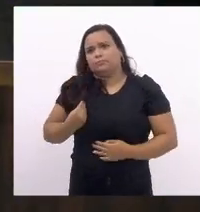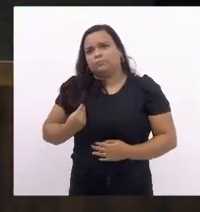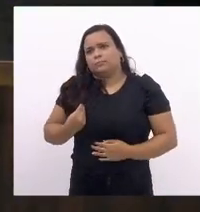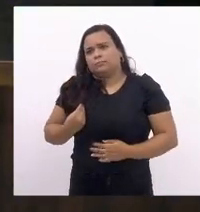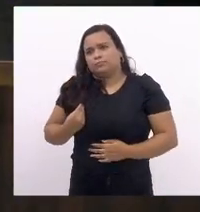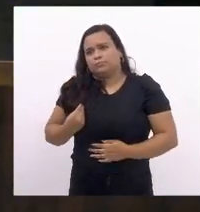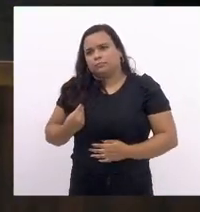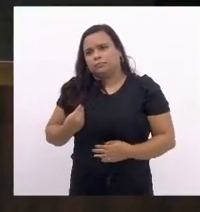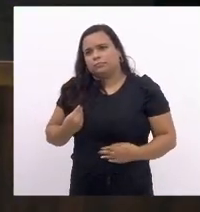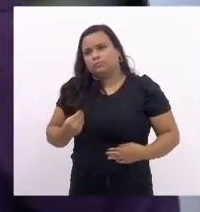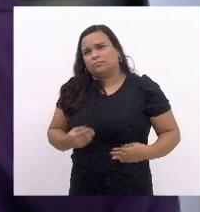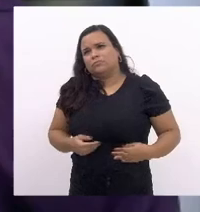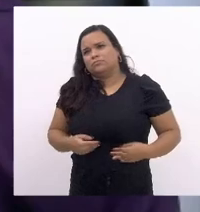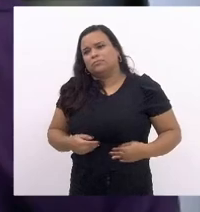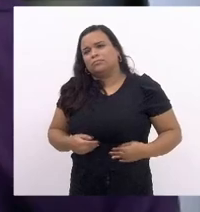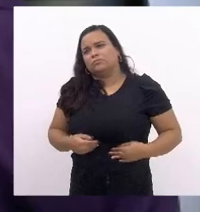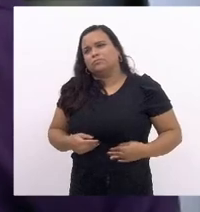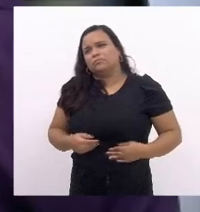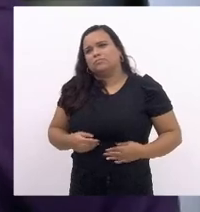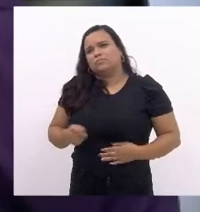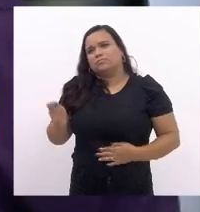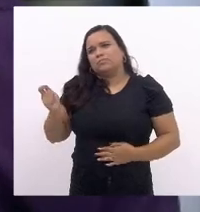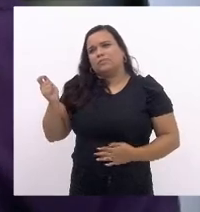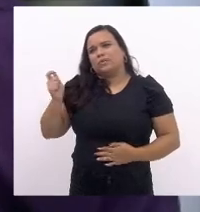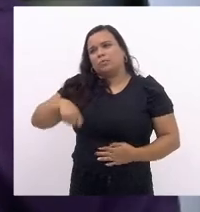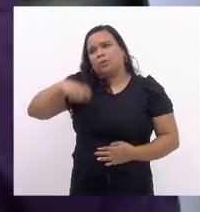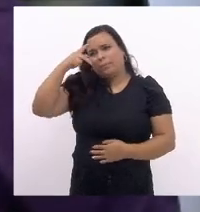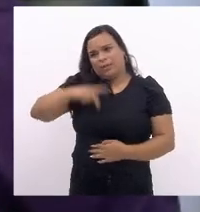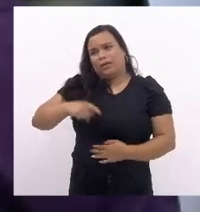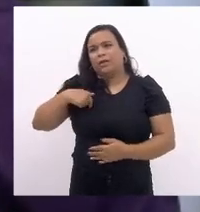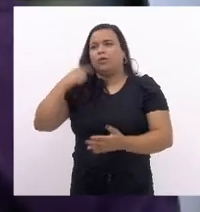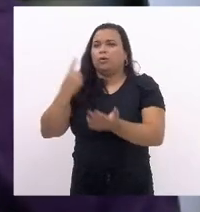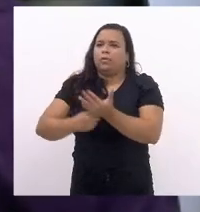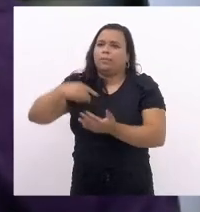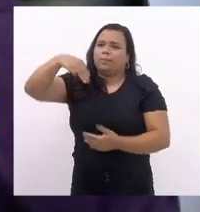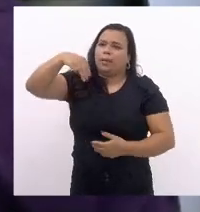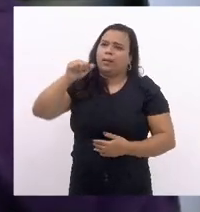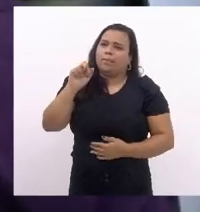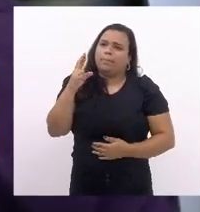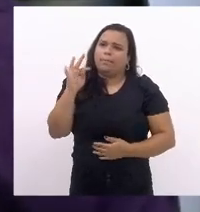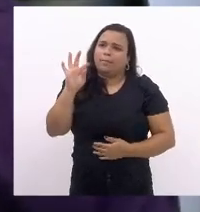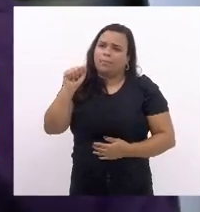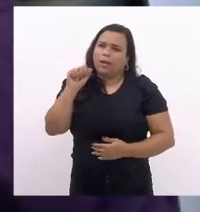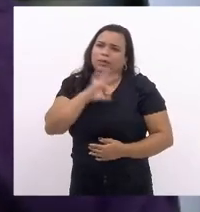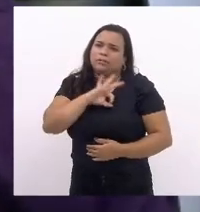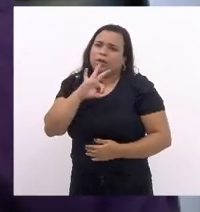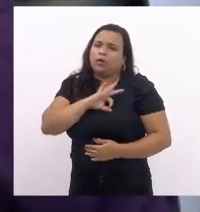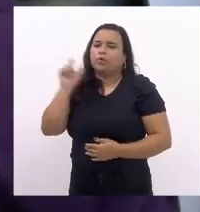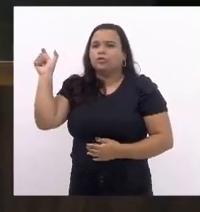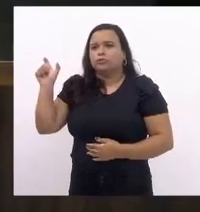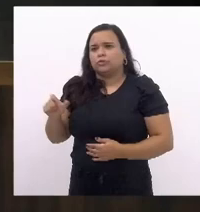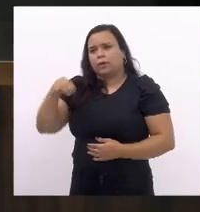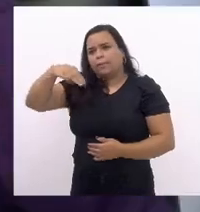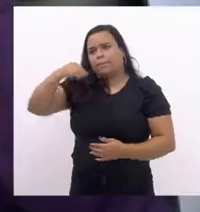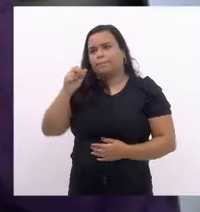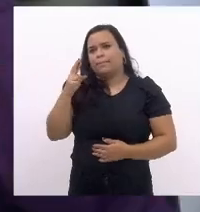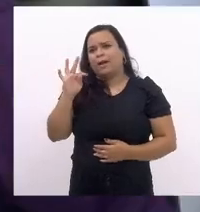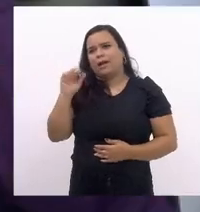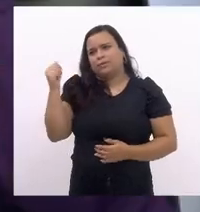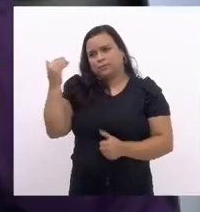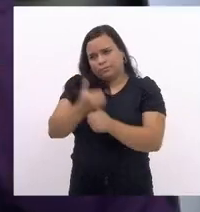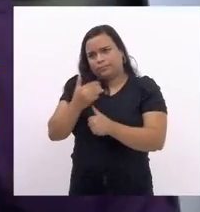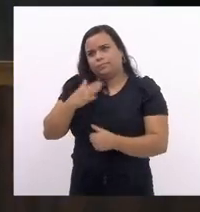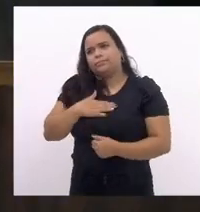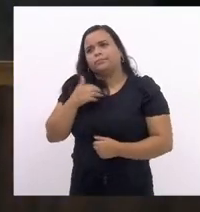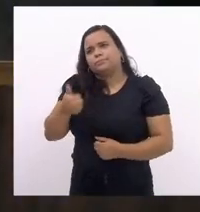presidir? Presidente. Eu já combinei hoje com a Marta Rocha, que eu tenho um compromisso. A okay. Deputada Marta Rocha vai